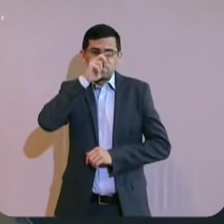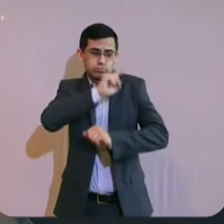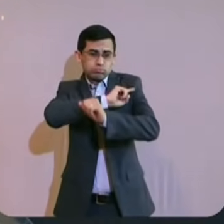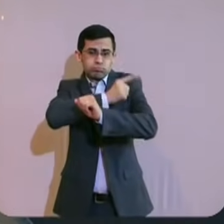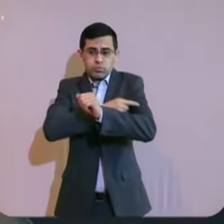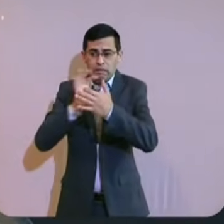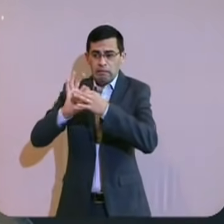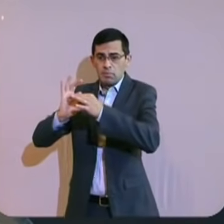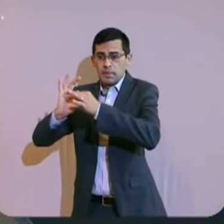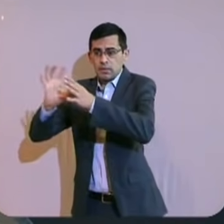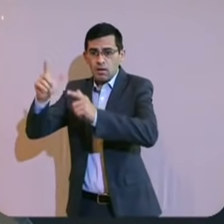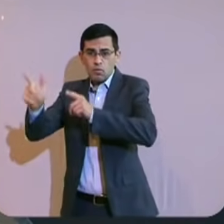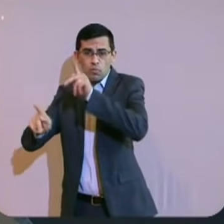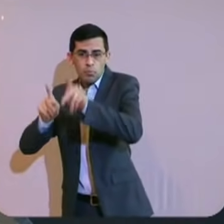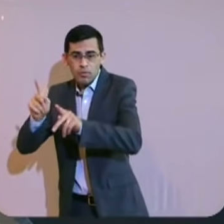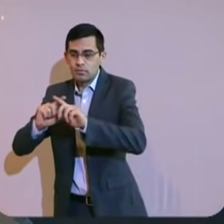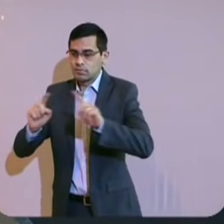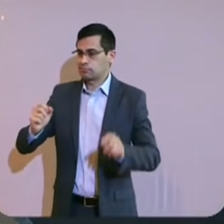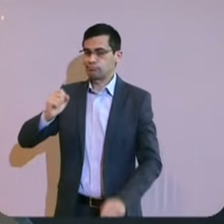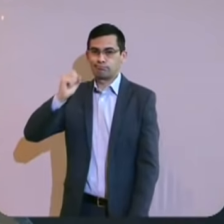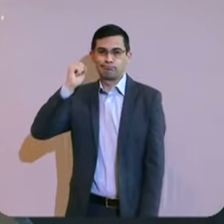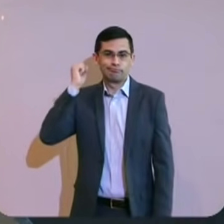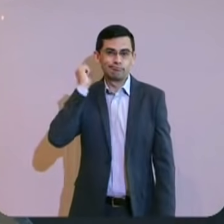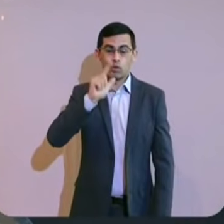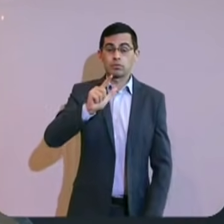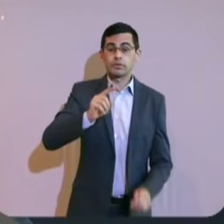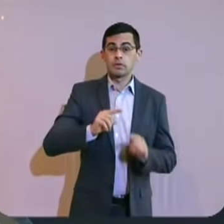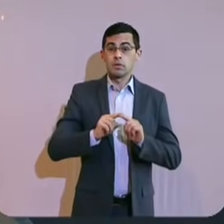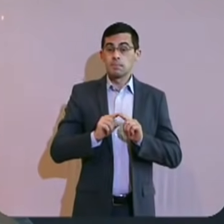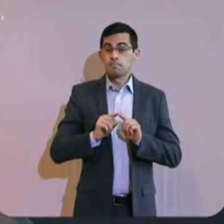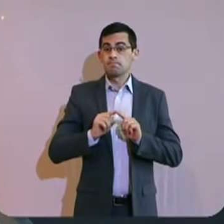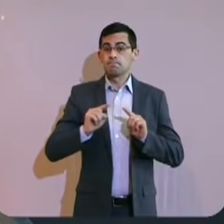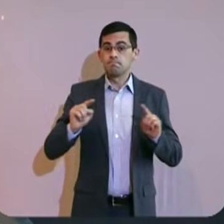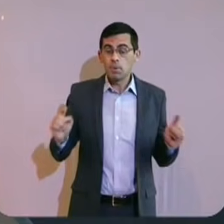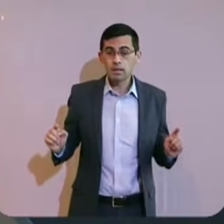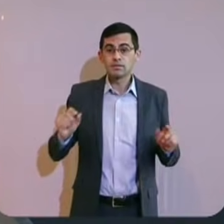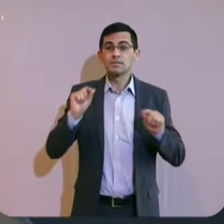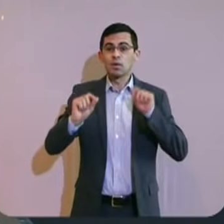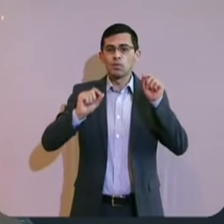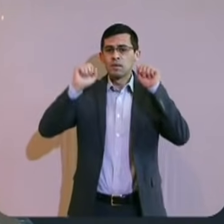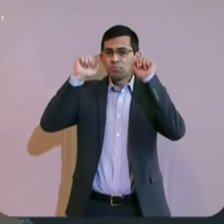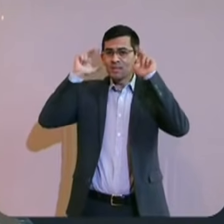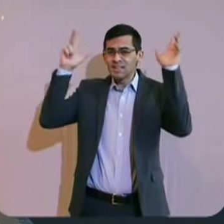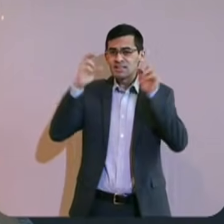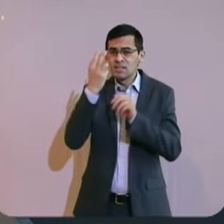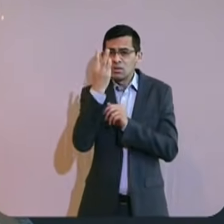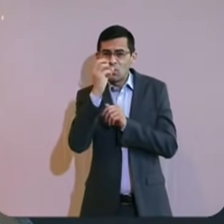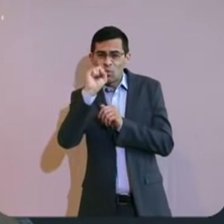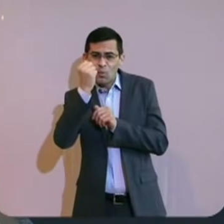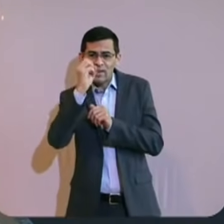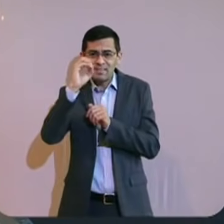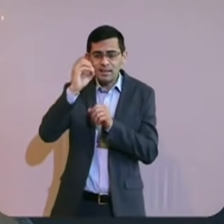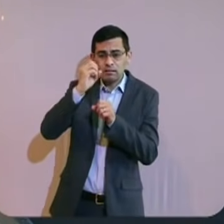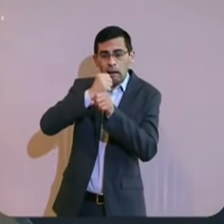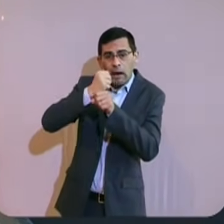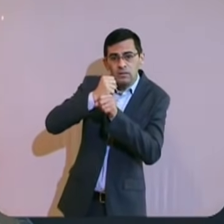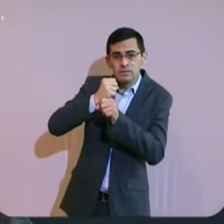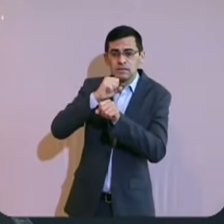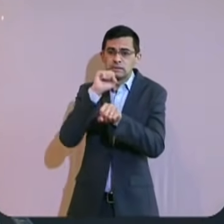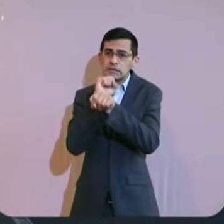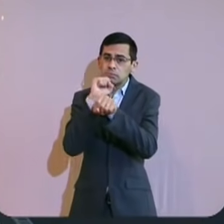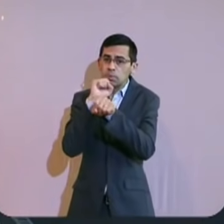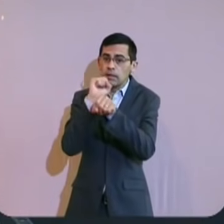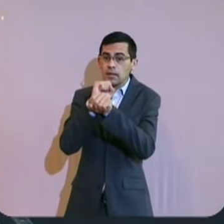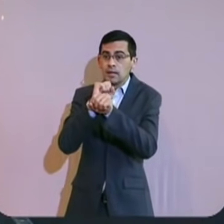forças libertar o seu povo e não funcionou. E ele então ficou 80 anos esperando por isso. E agora